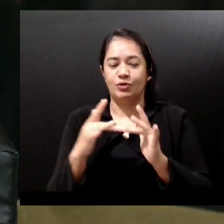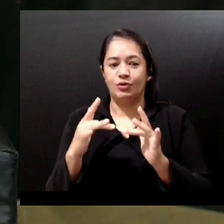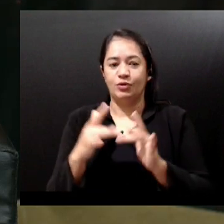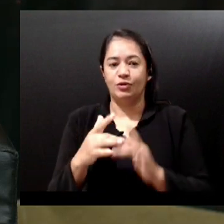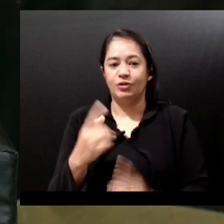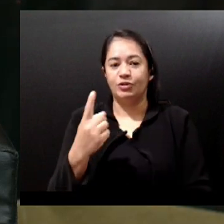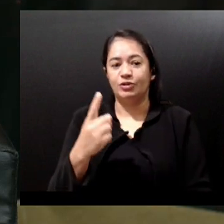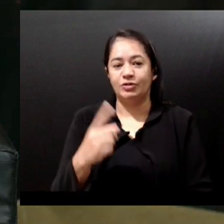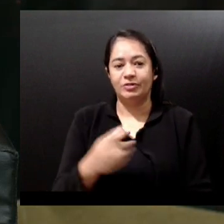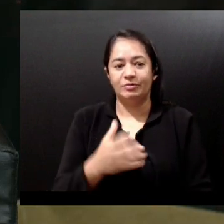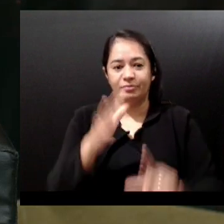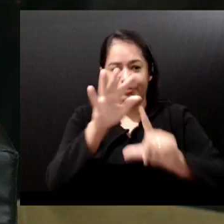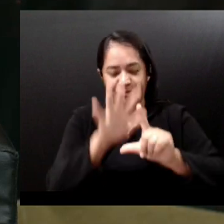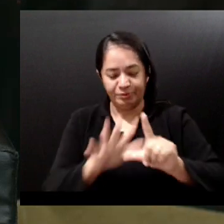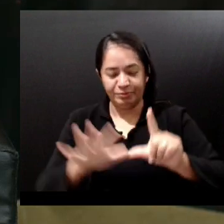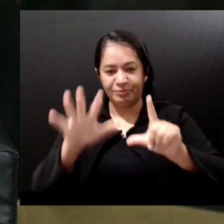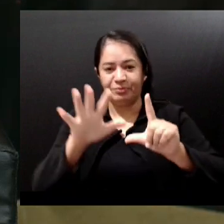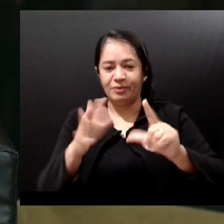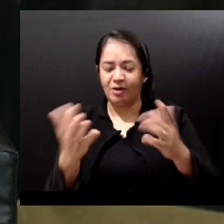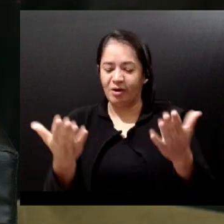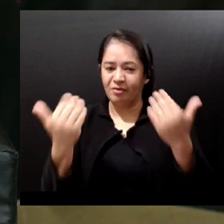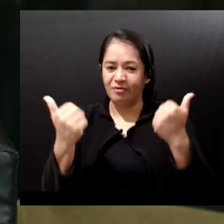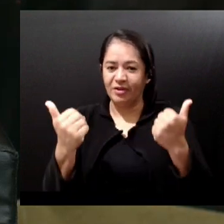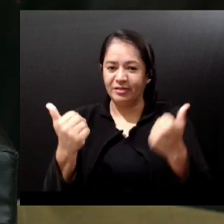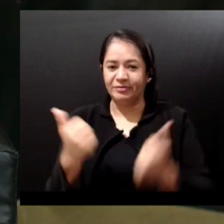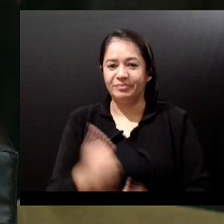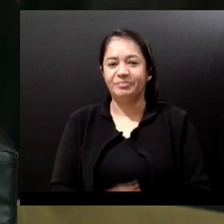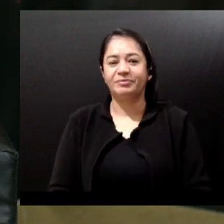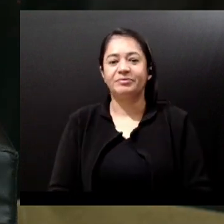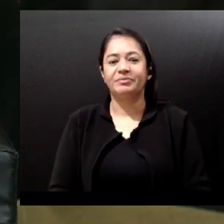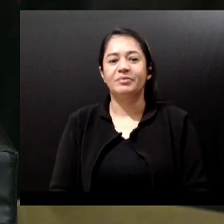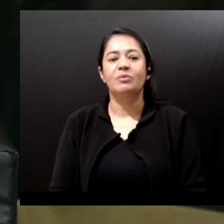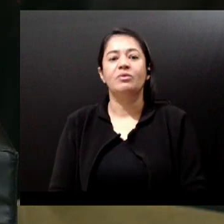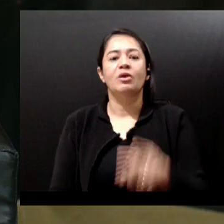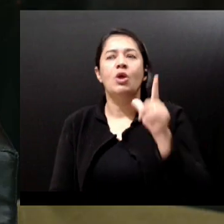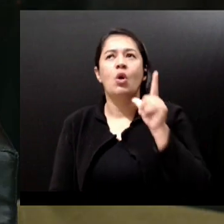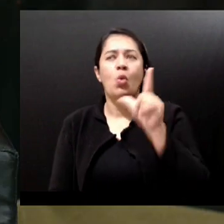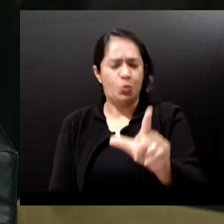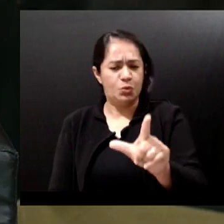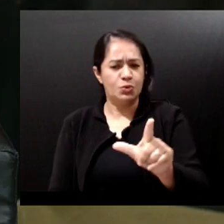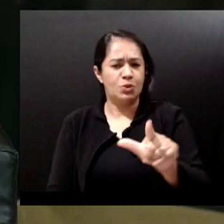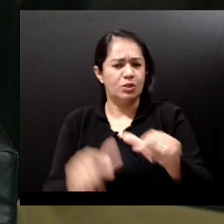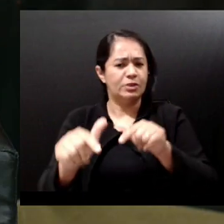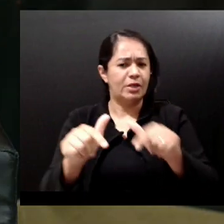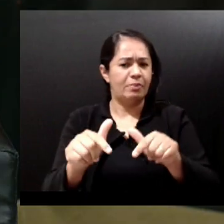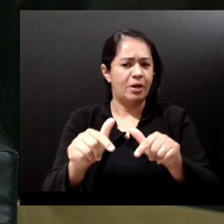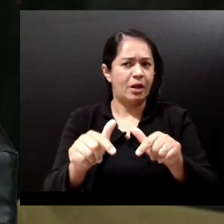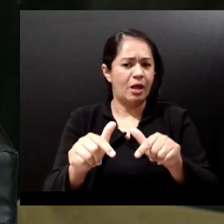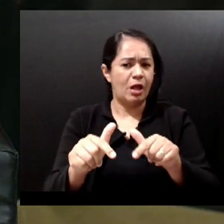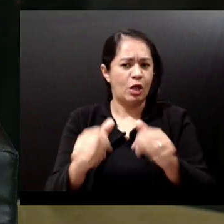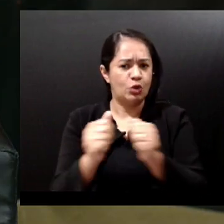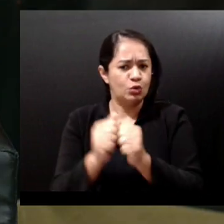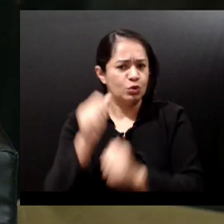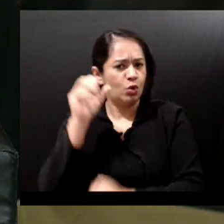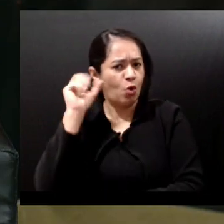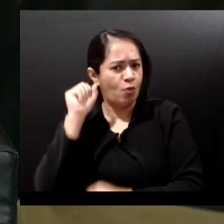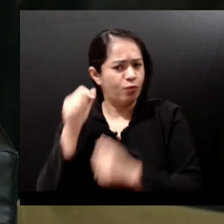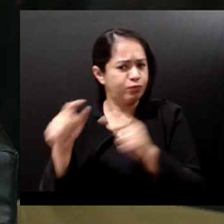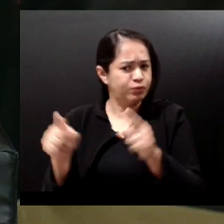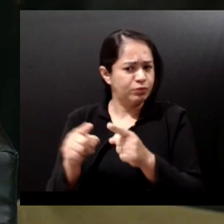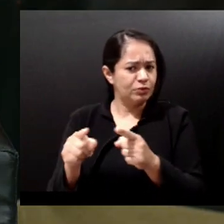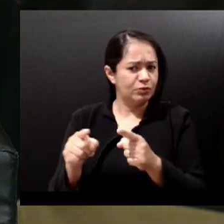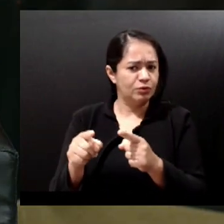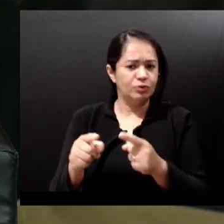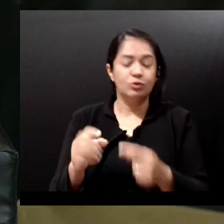19978293776. Vai mandando para a gente, fala aí, você consegue trabalhar e ouvir música? Você consegue estudar e ouvir música ou isso te causa